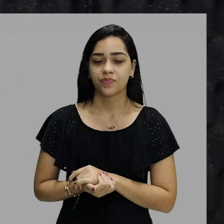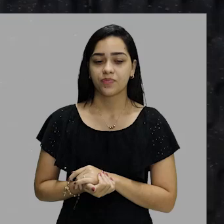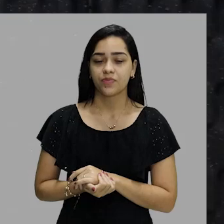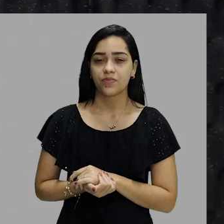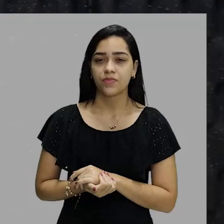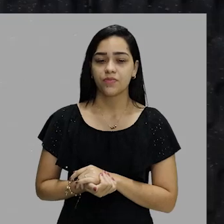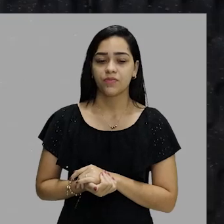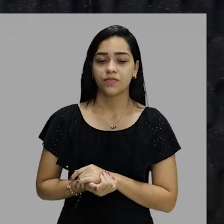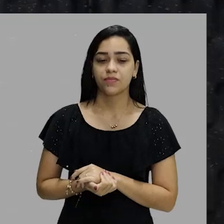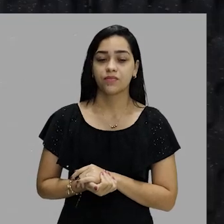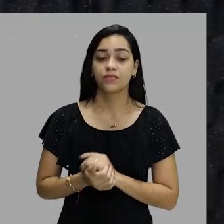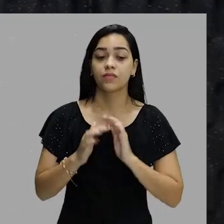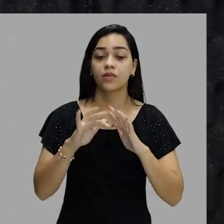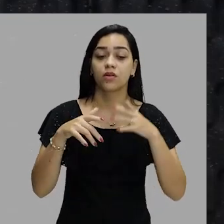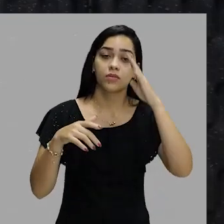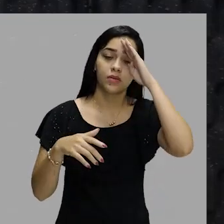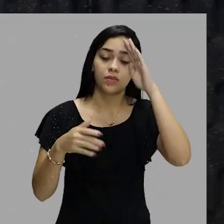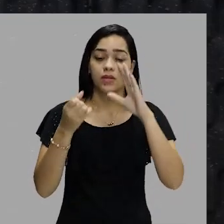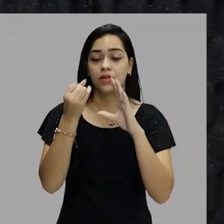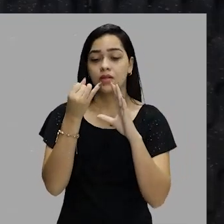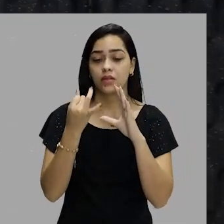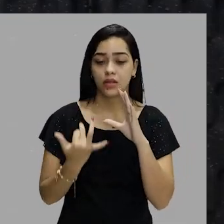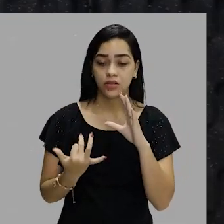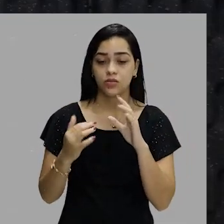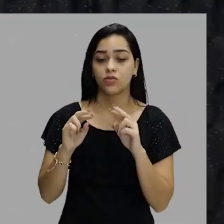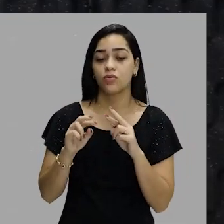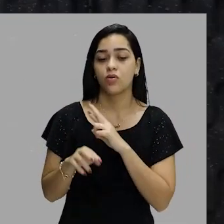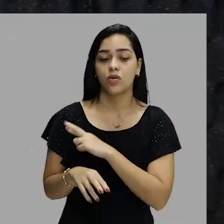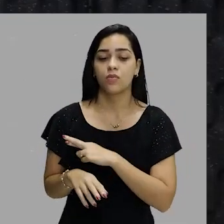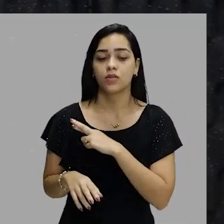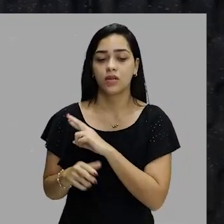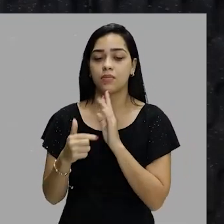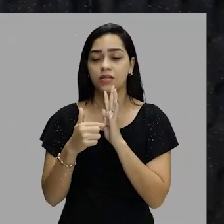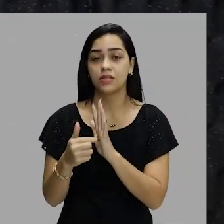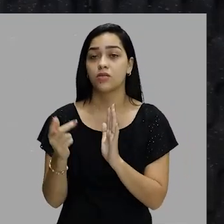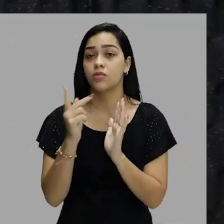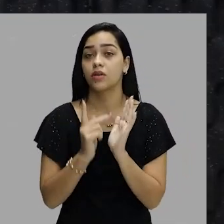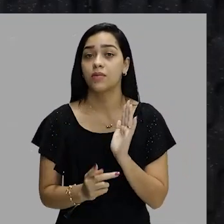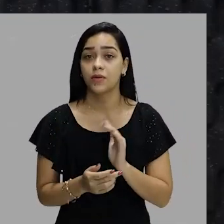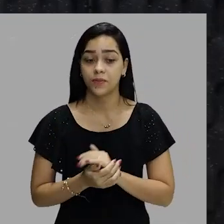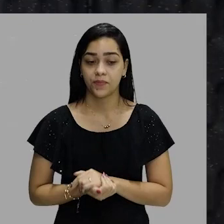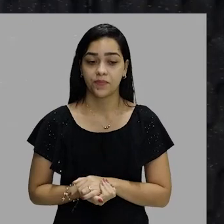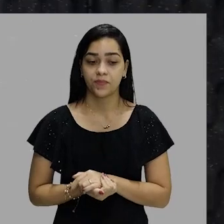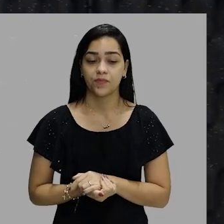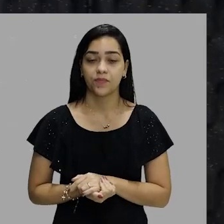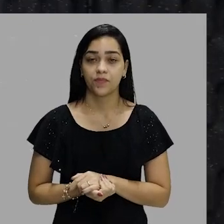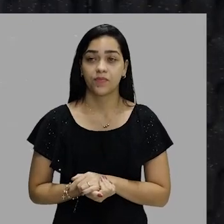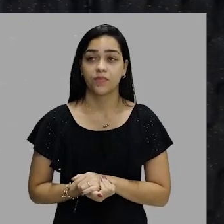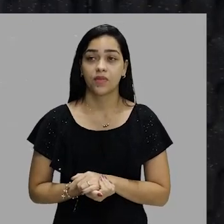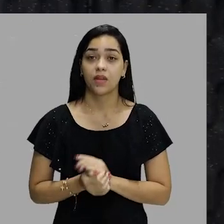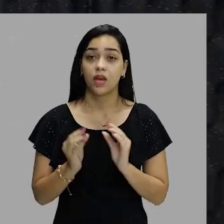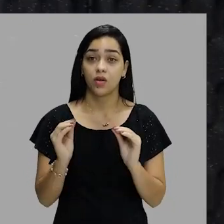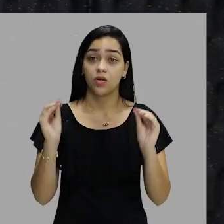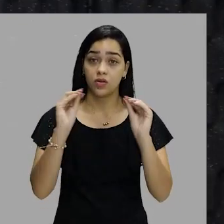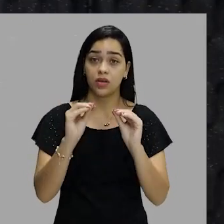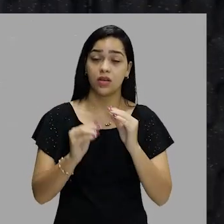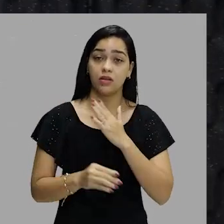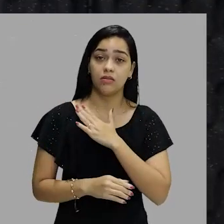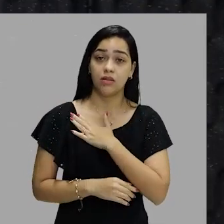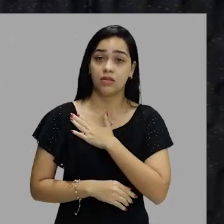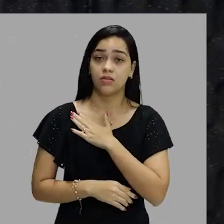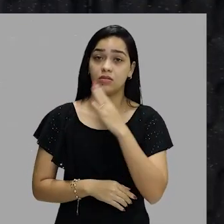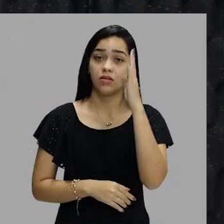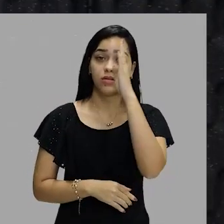Mais uma. Quais os principais temas característicos do romantismo no poema? Aí eu coloquei para vocês.